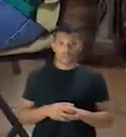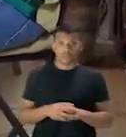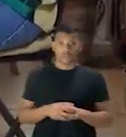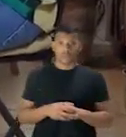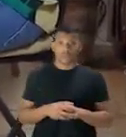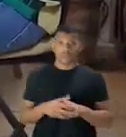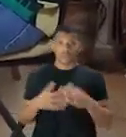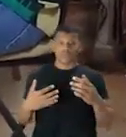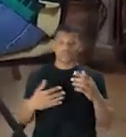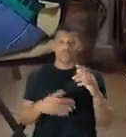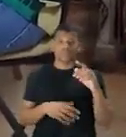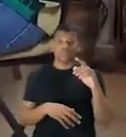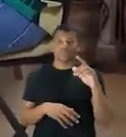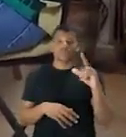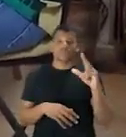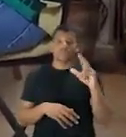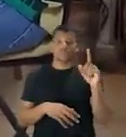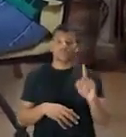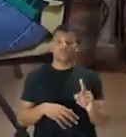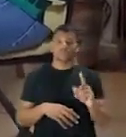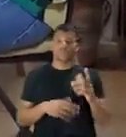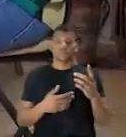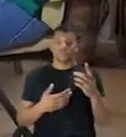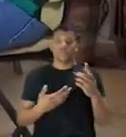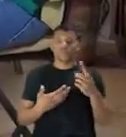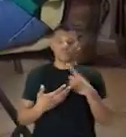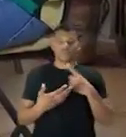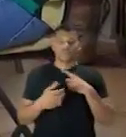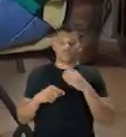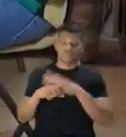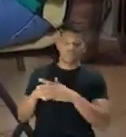sei, foi barbeado no infinito.